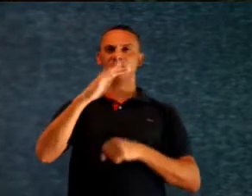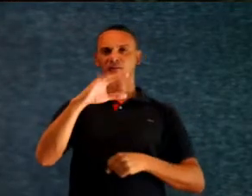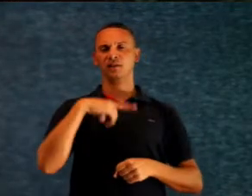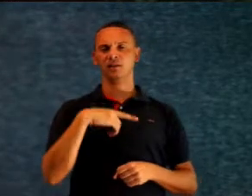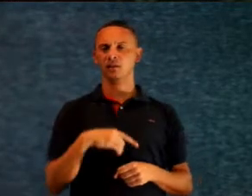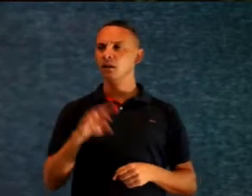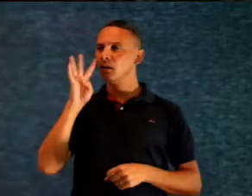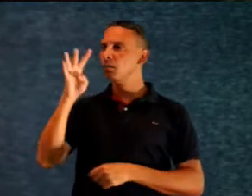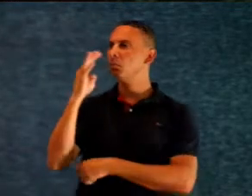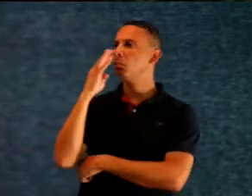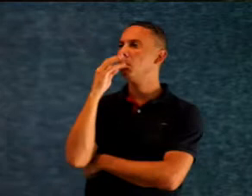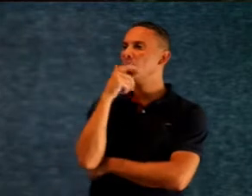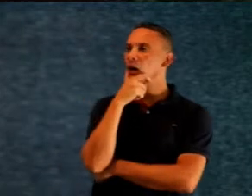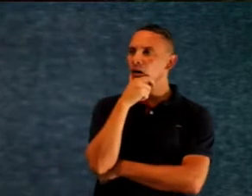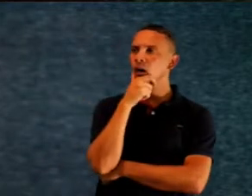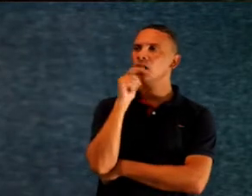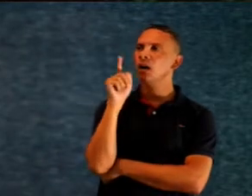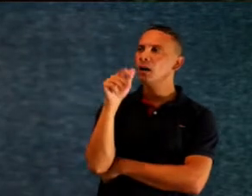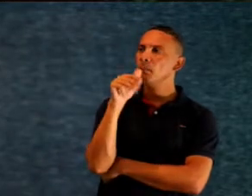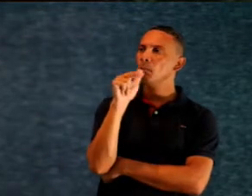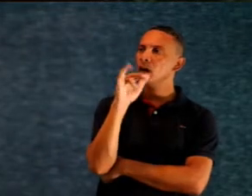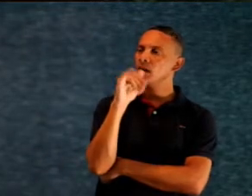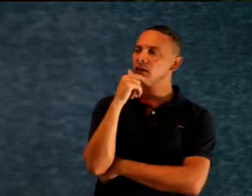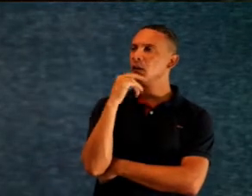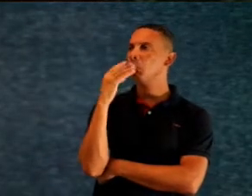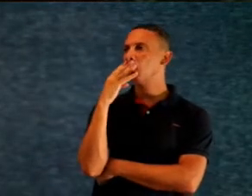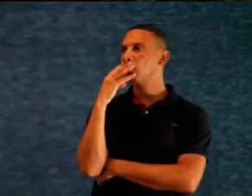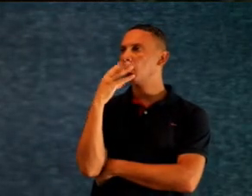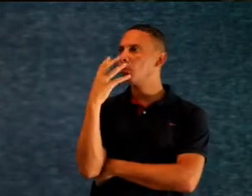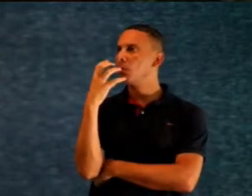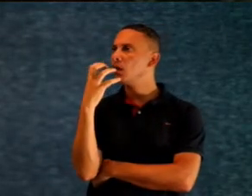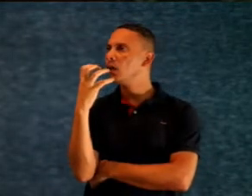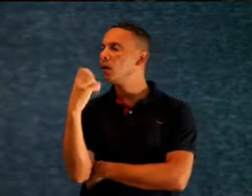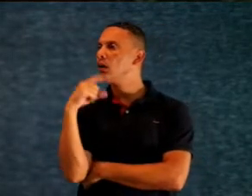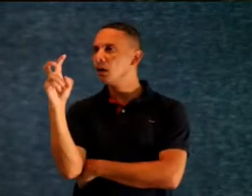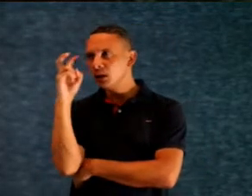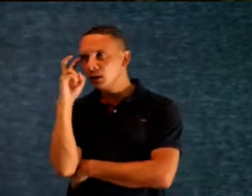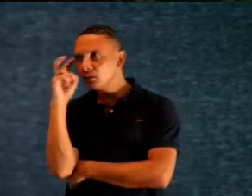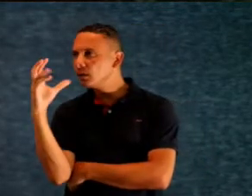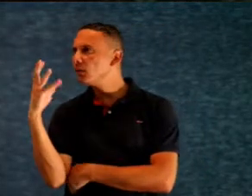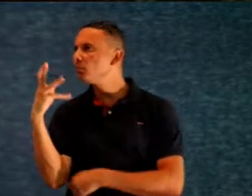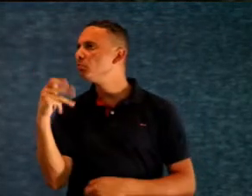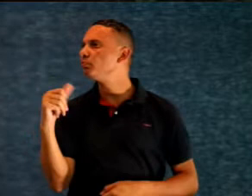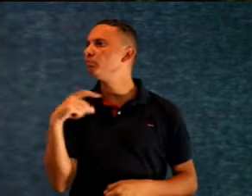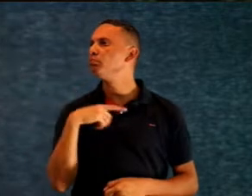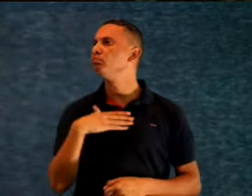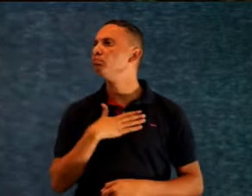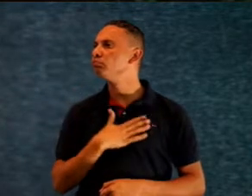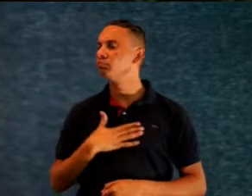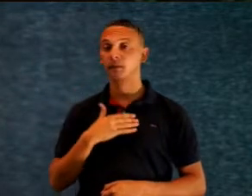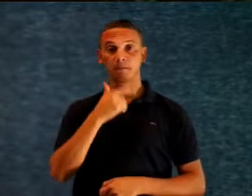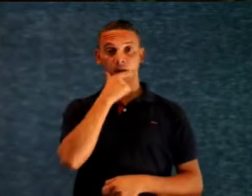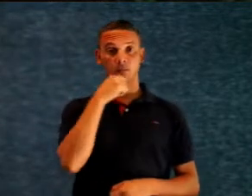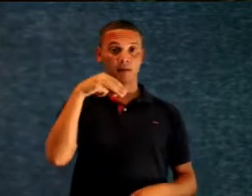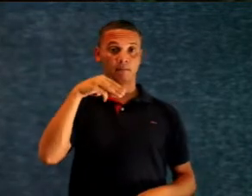Julieta. Era solteiro e ficou absolutamente fascinado pela inteligência, pelo charme de Maria Julieta. E Manolo dizia